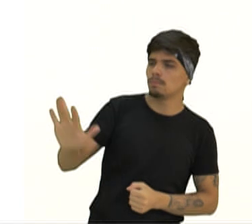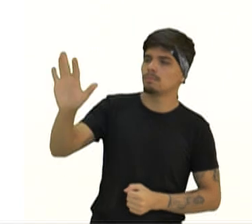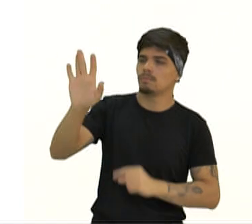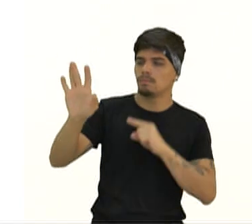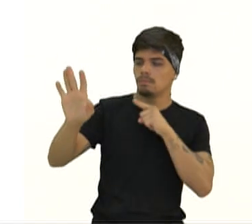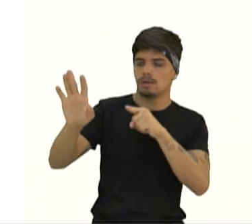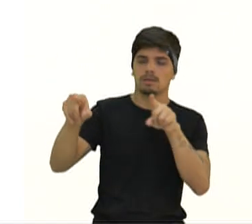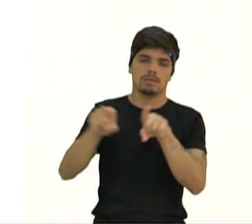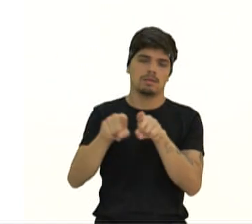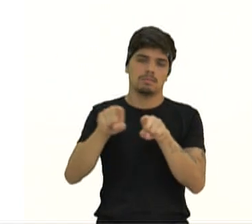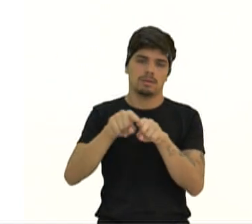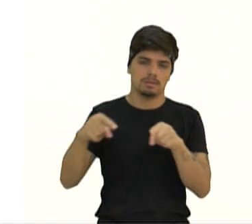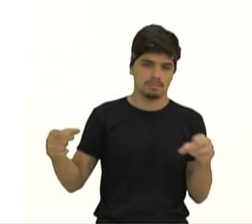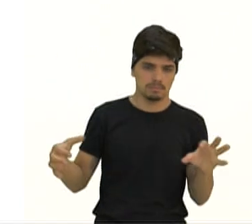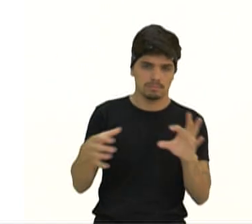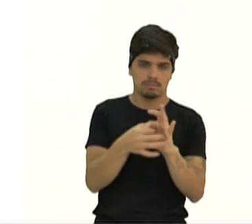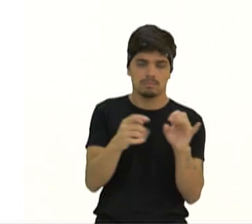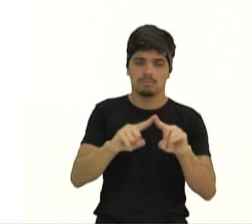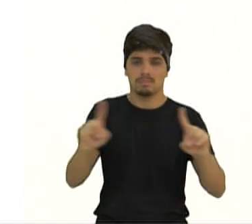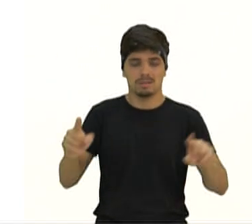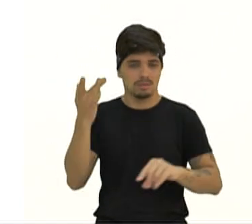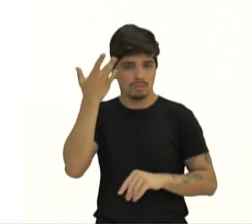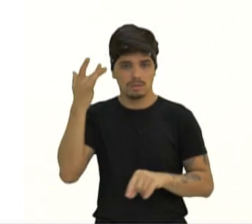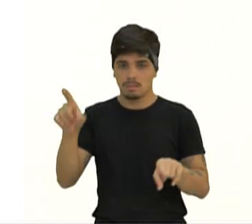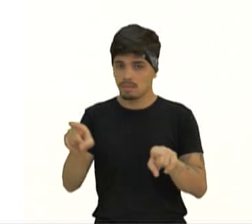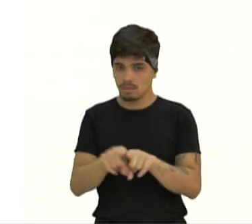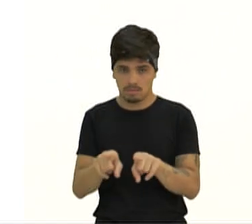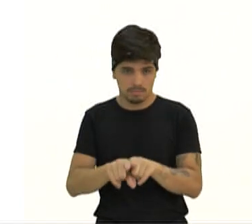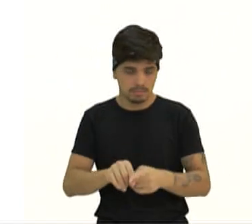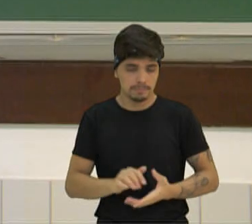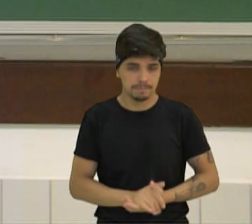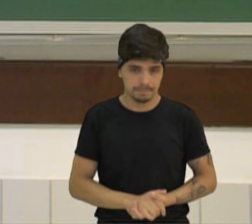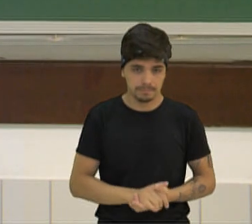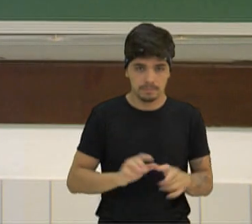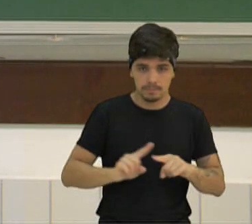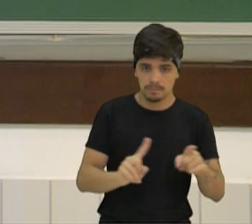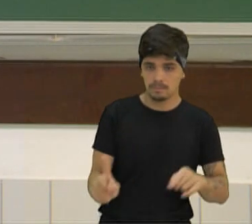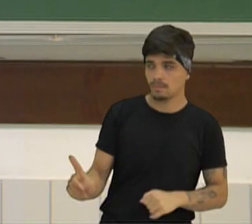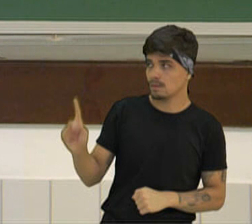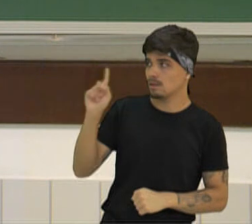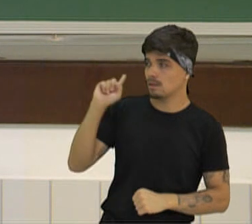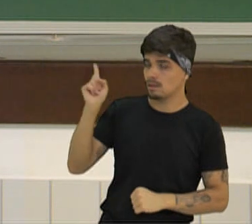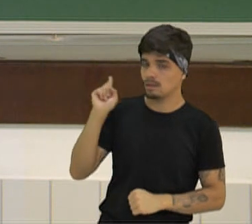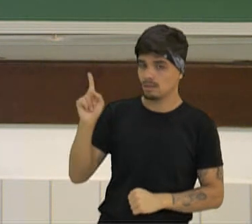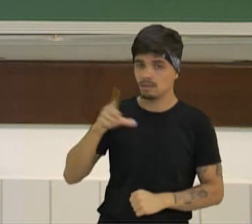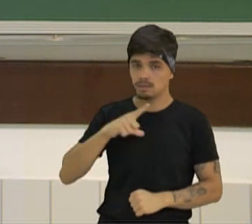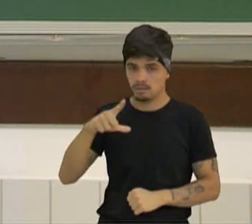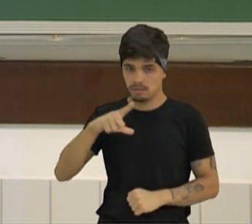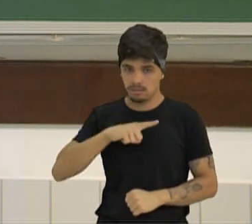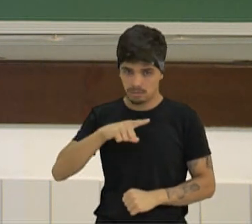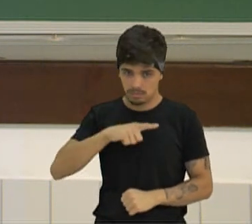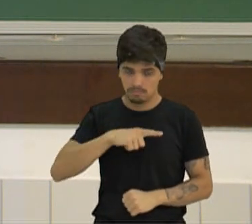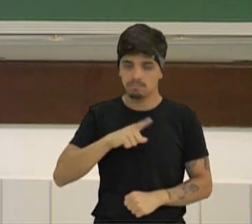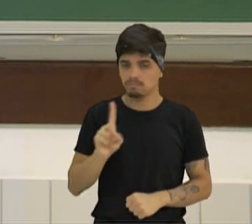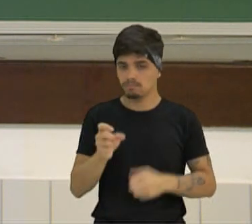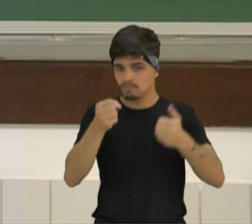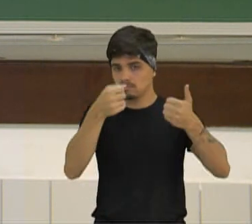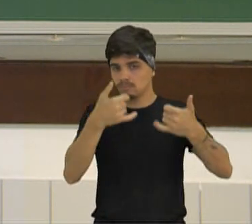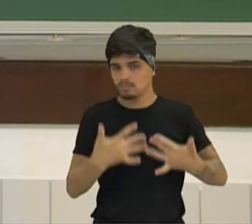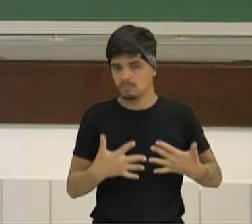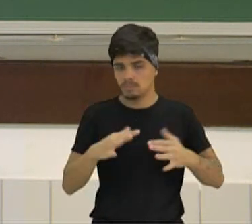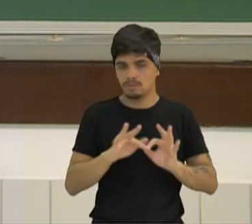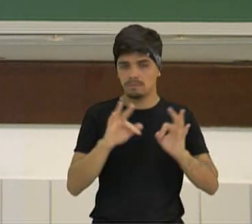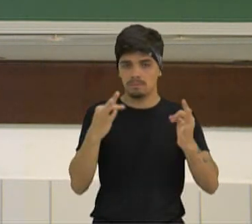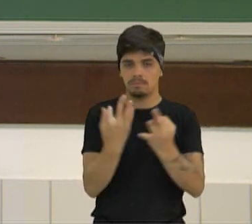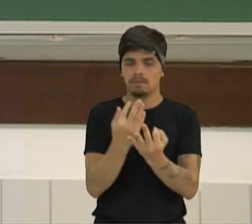também se enquadram mas também não sabem aqui pessoal nós temos ele explicando